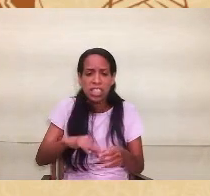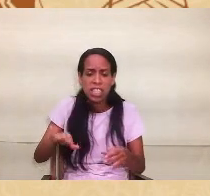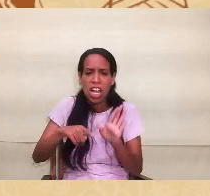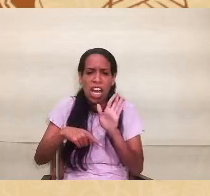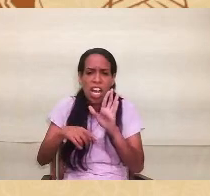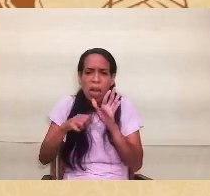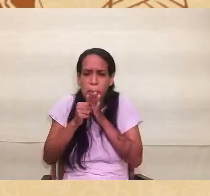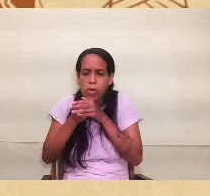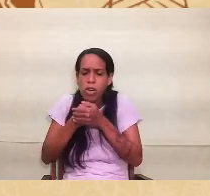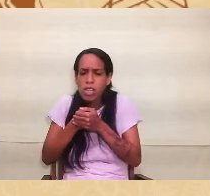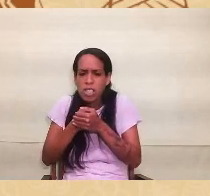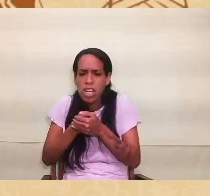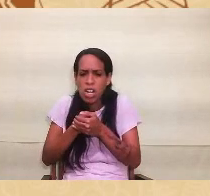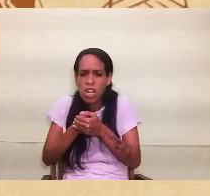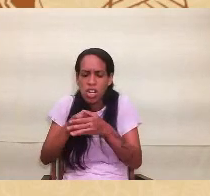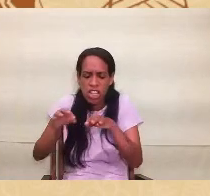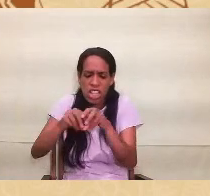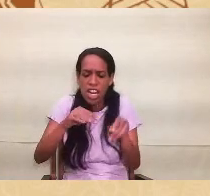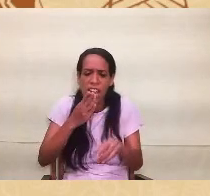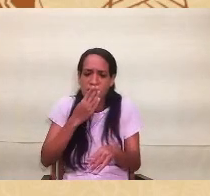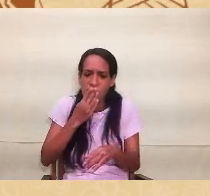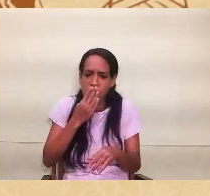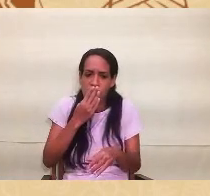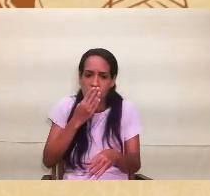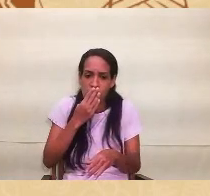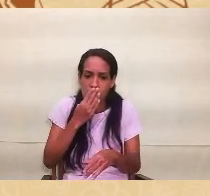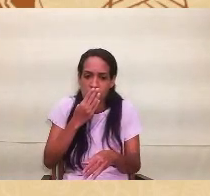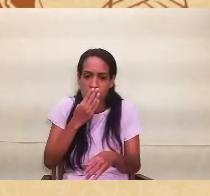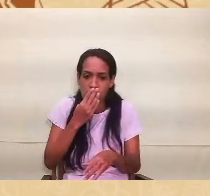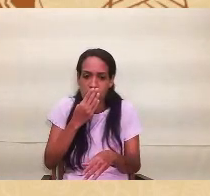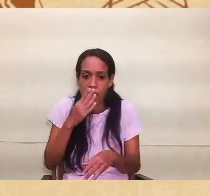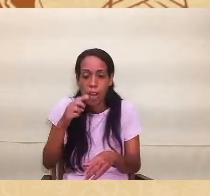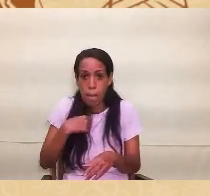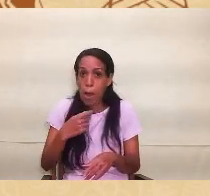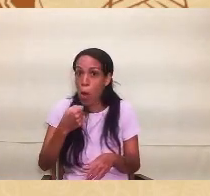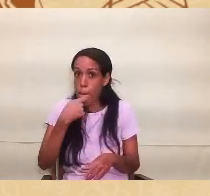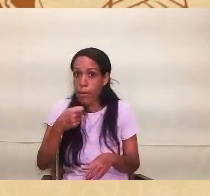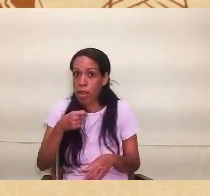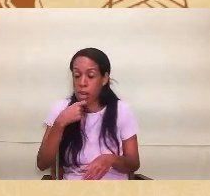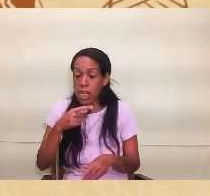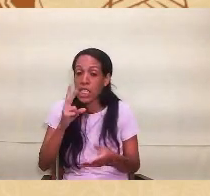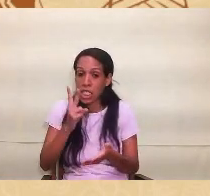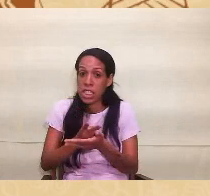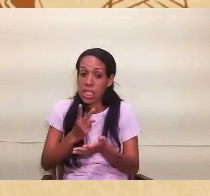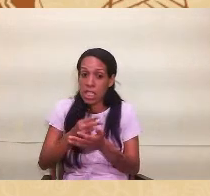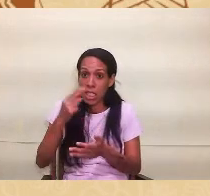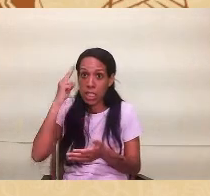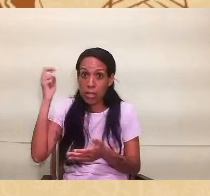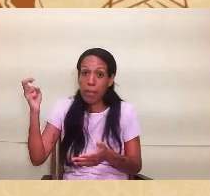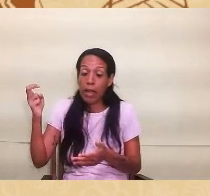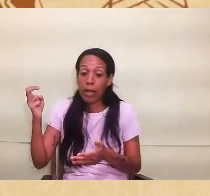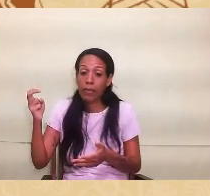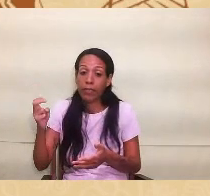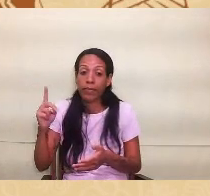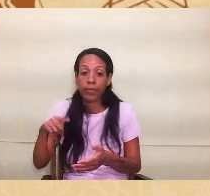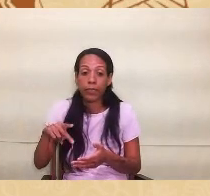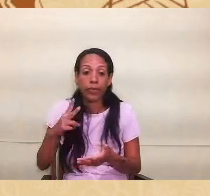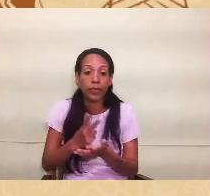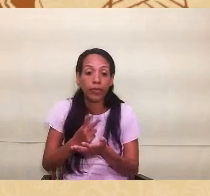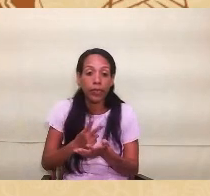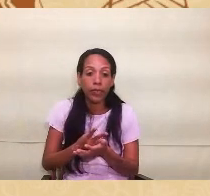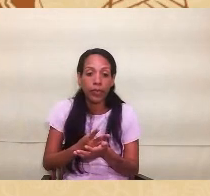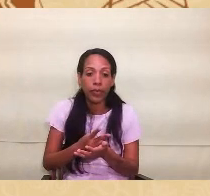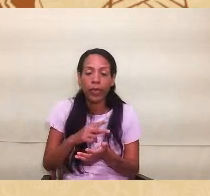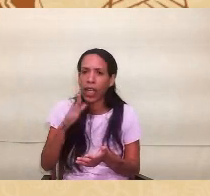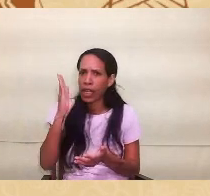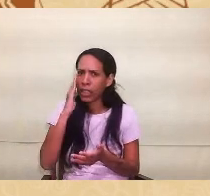indígenas. Olha que coisa. Aí vem minha opinião. Por isso que a gente tem que ficar sempre esperto com os donos do poder. Eles usam das artimanhas. Para